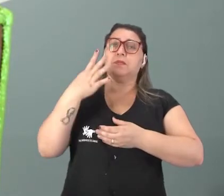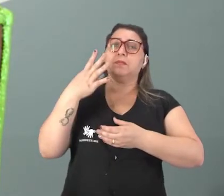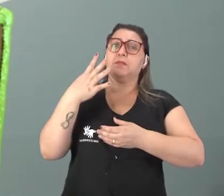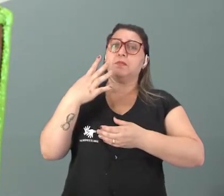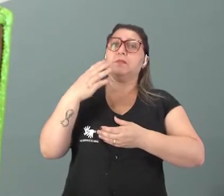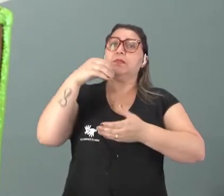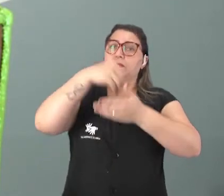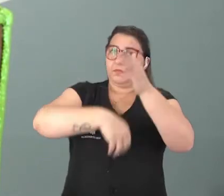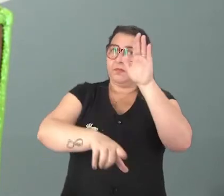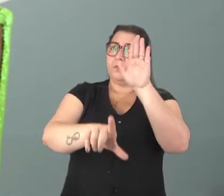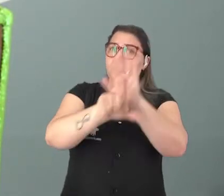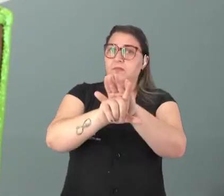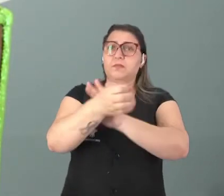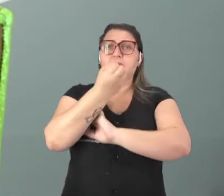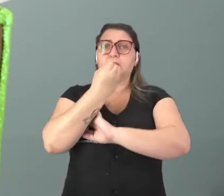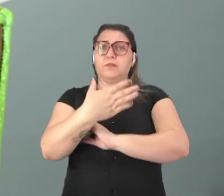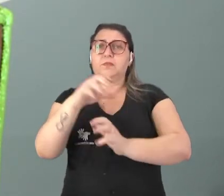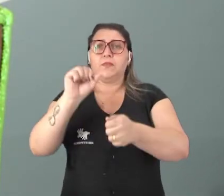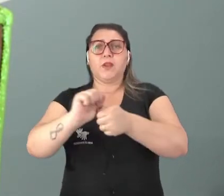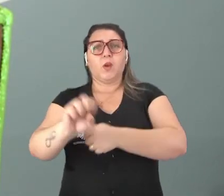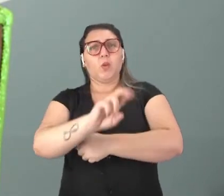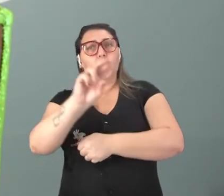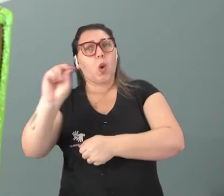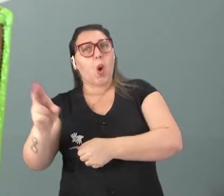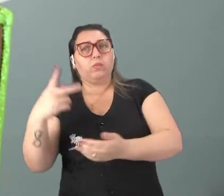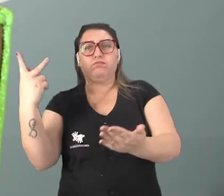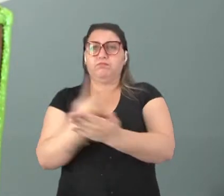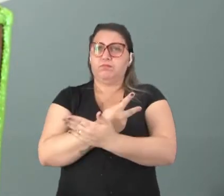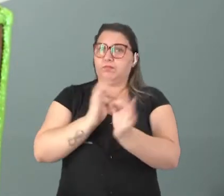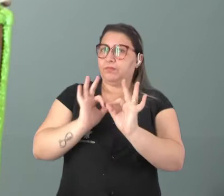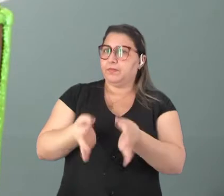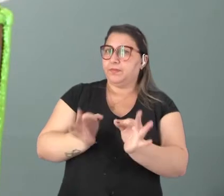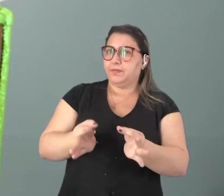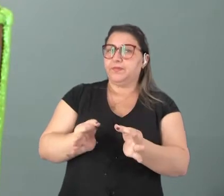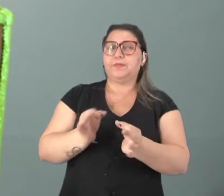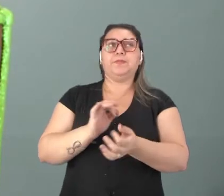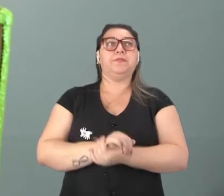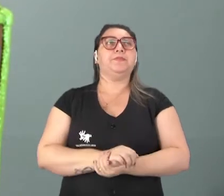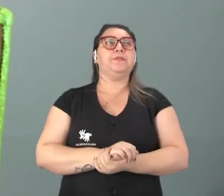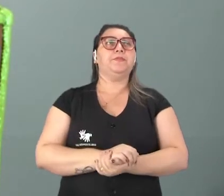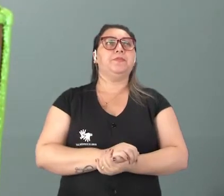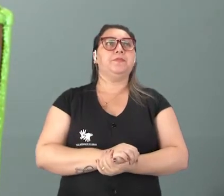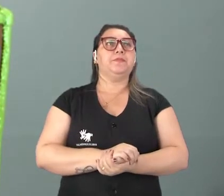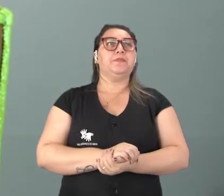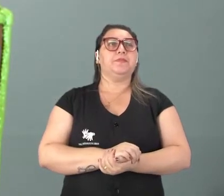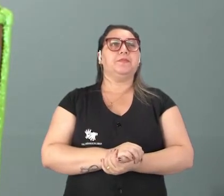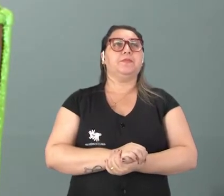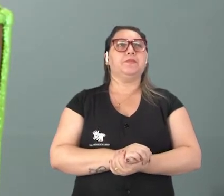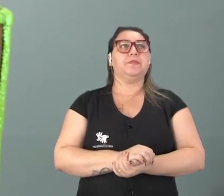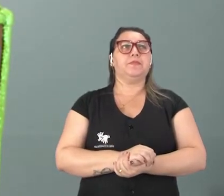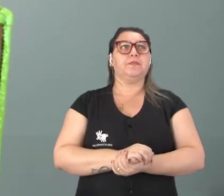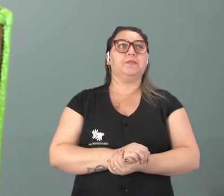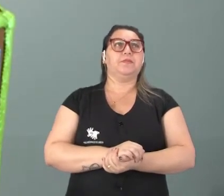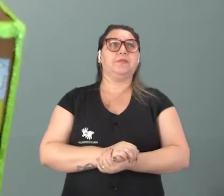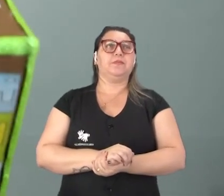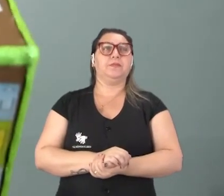legalizada, que é bom fazer isso ou não, certinho? Vamos lá.